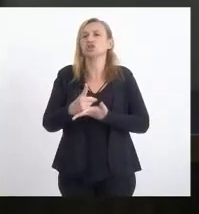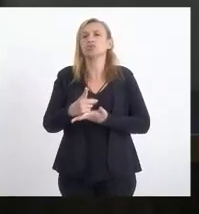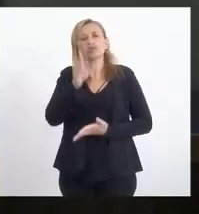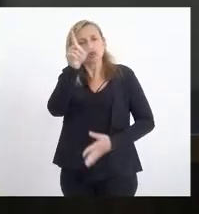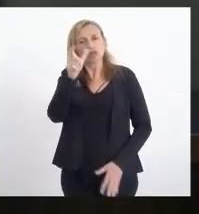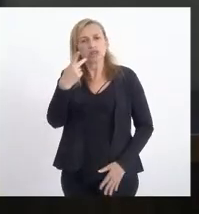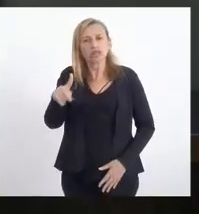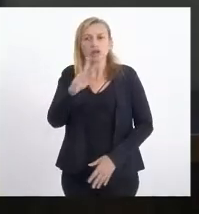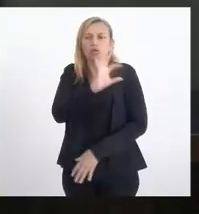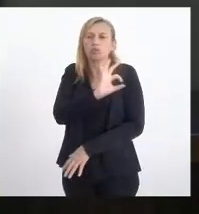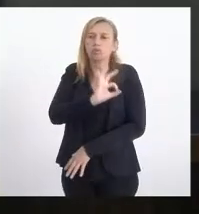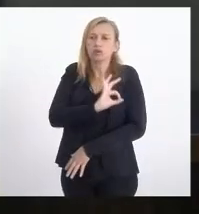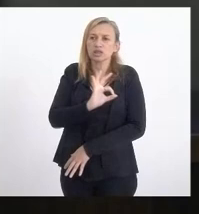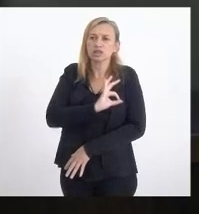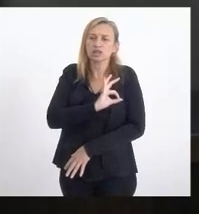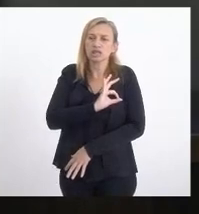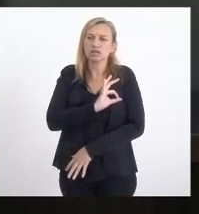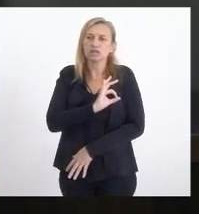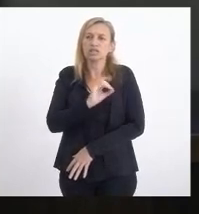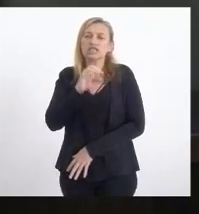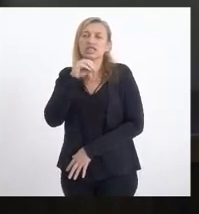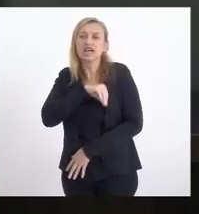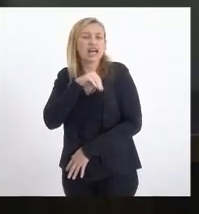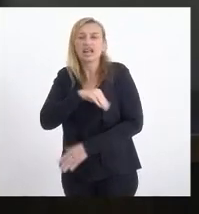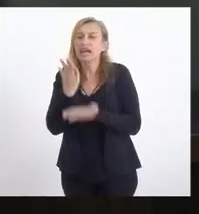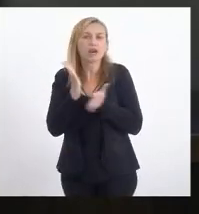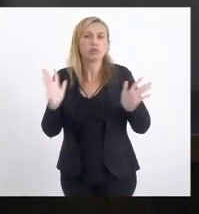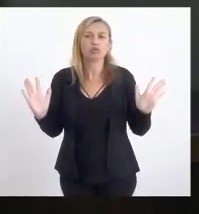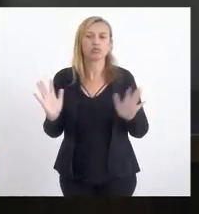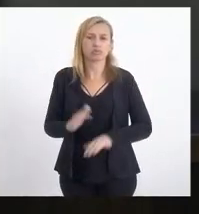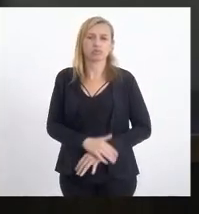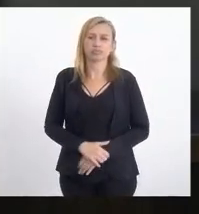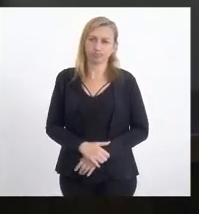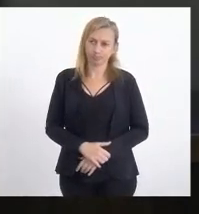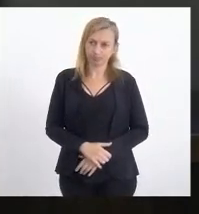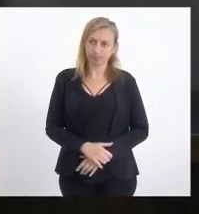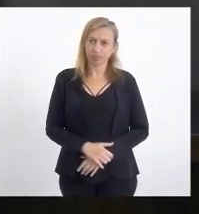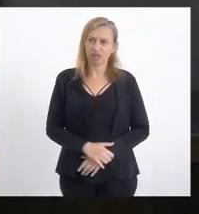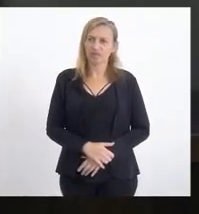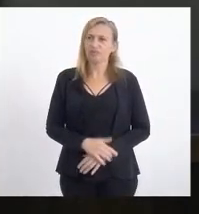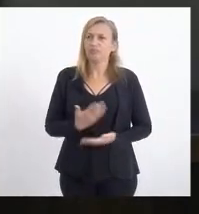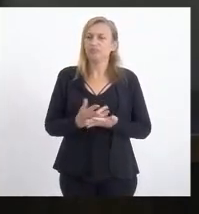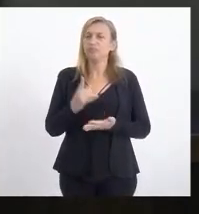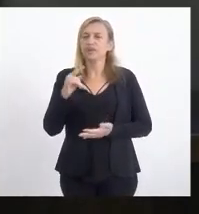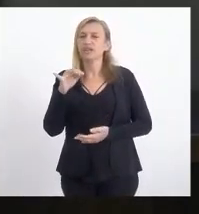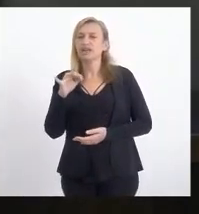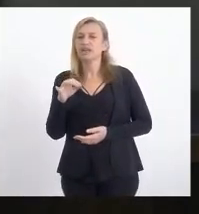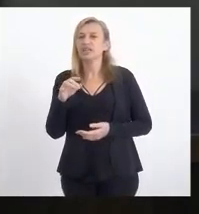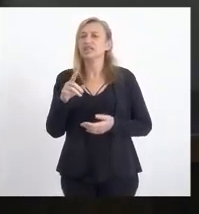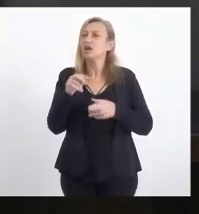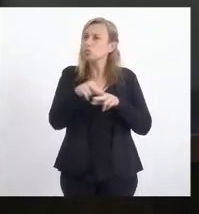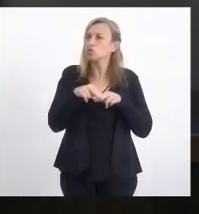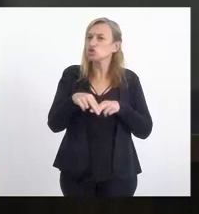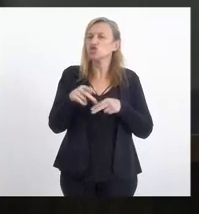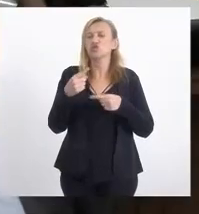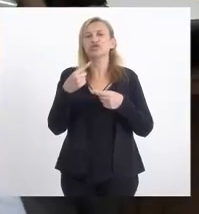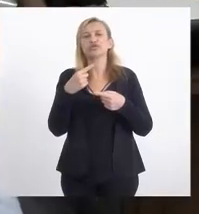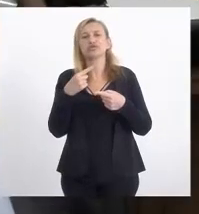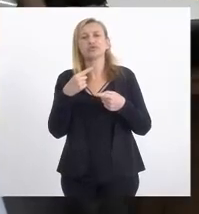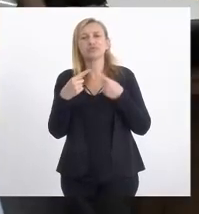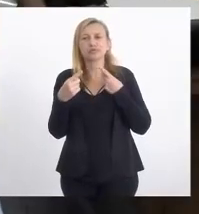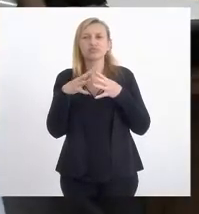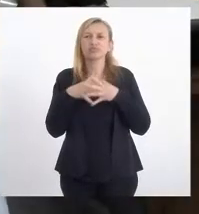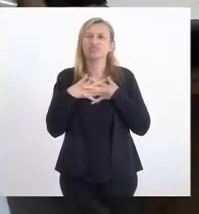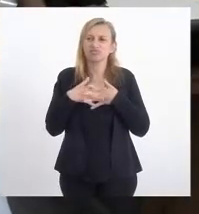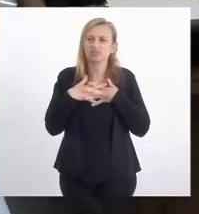para o seu policial simplesmente econômico Natura salário fim de papo e chega desse penduricalho O que é o motivo de tanta discórdia